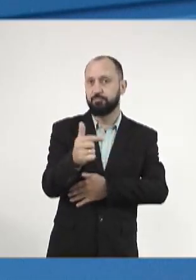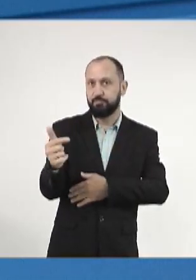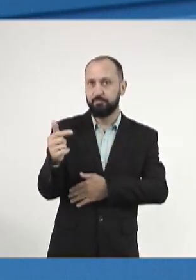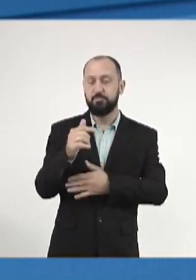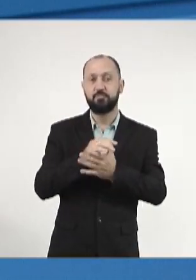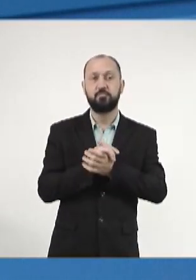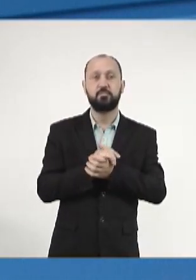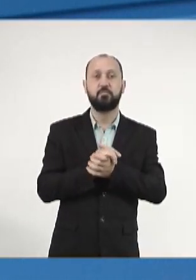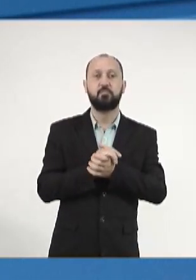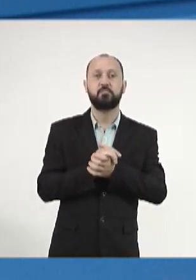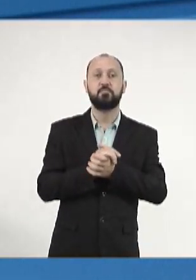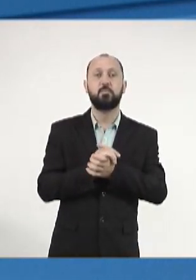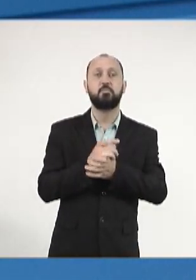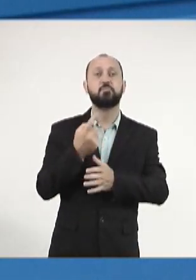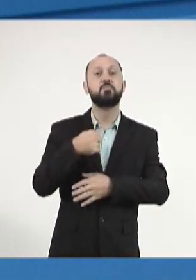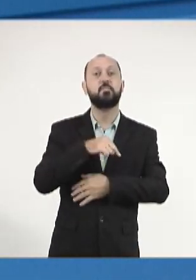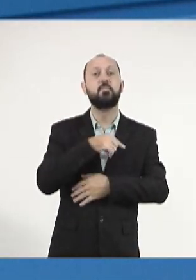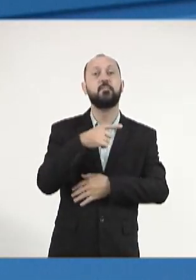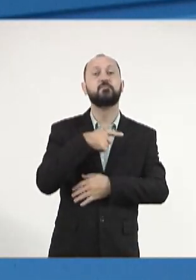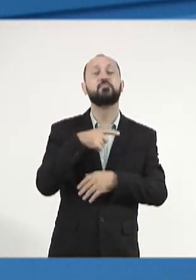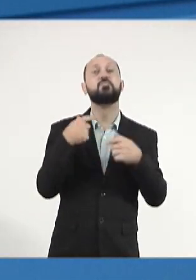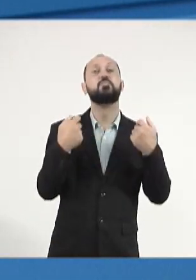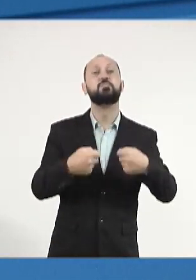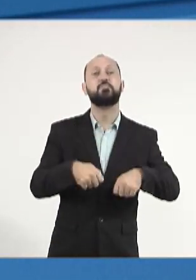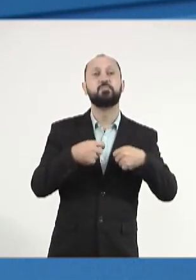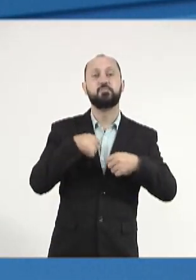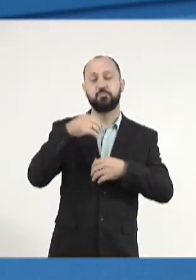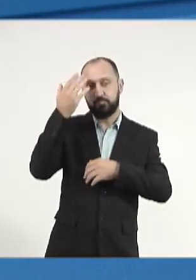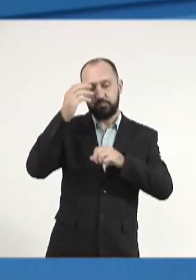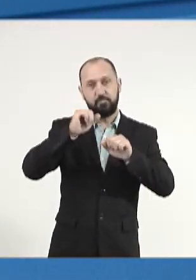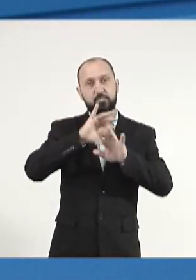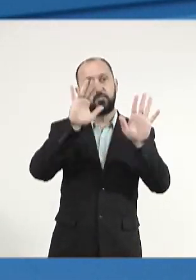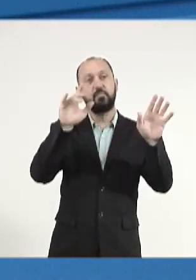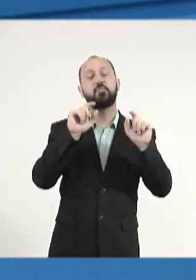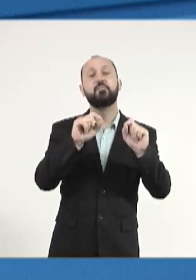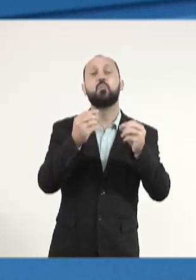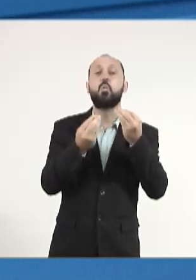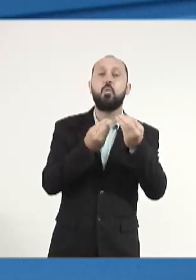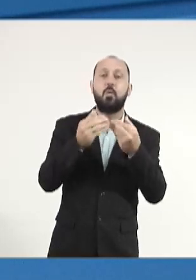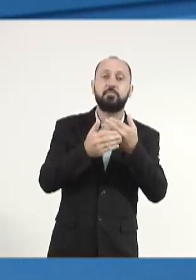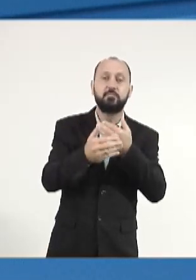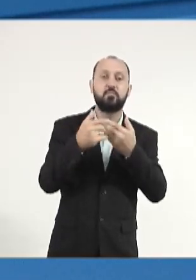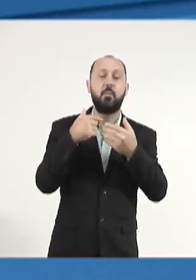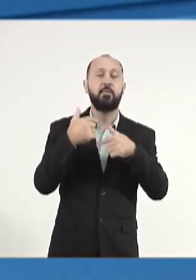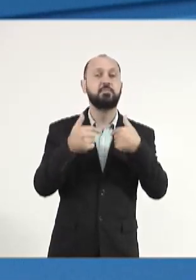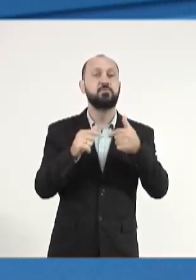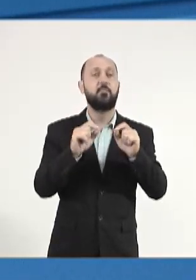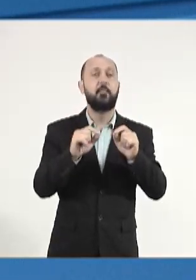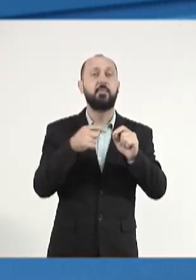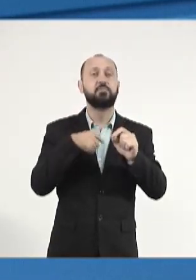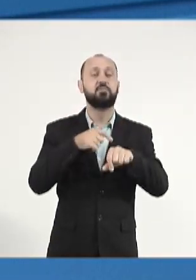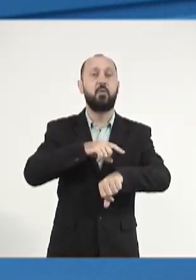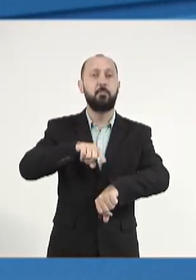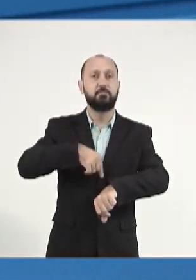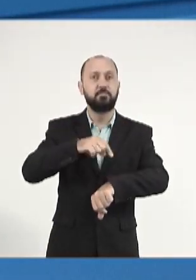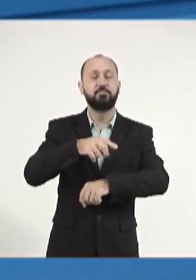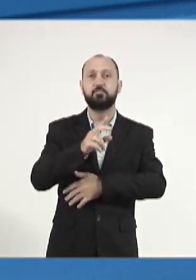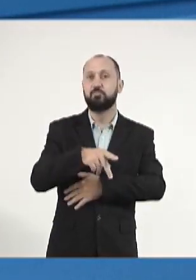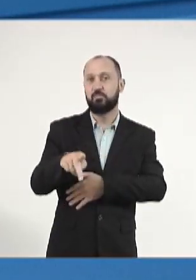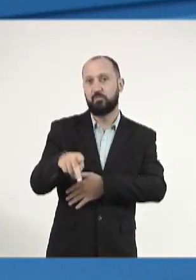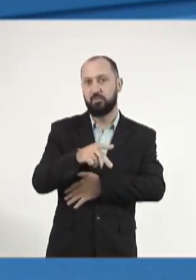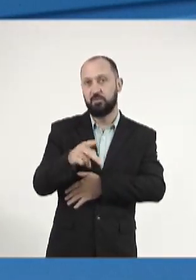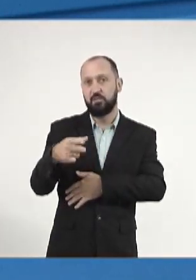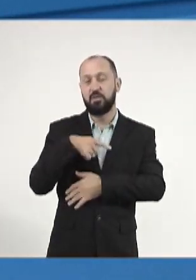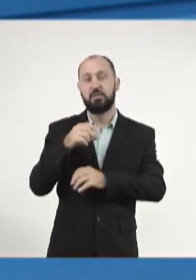concurso público, e nós também precisamos compreender melhor como funciona essa organização da carga horária dos